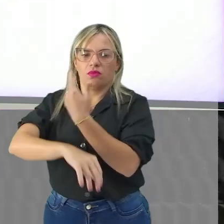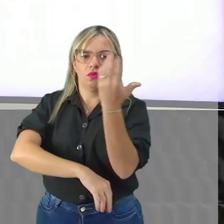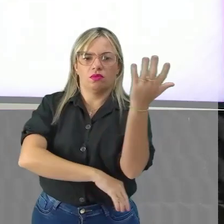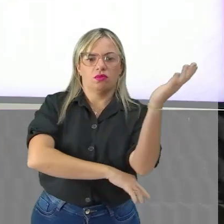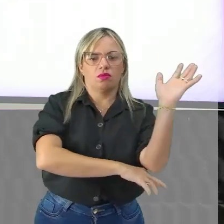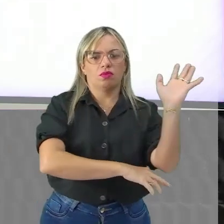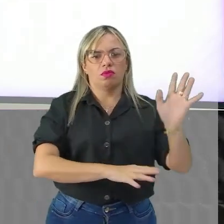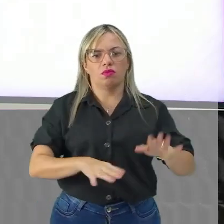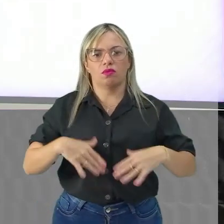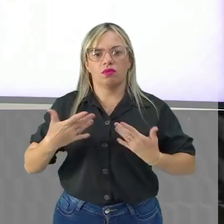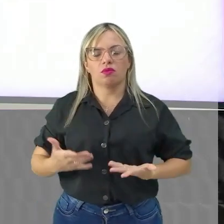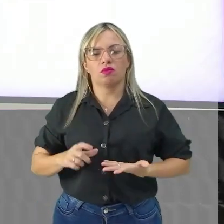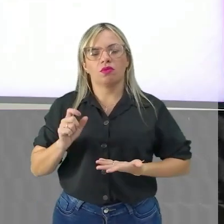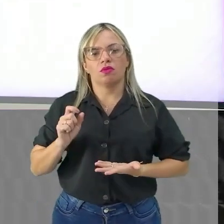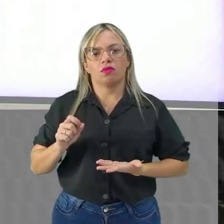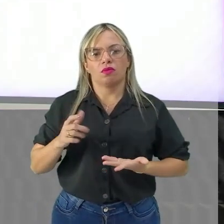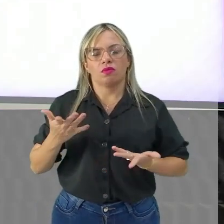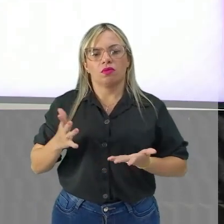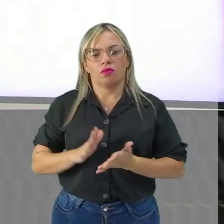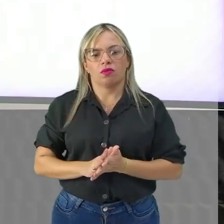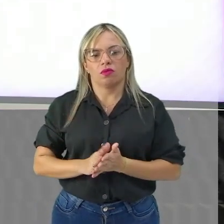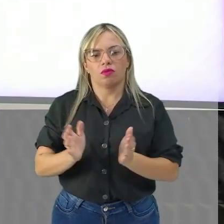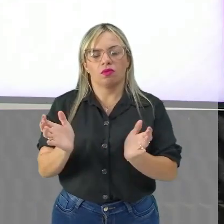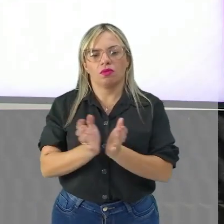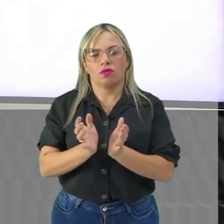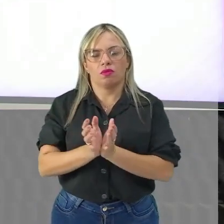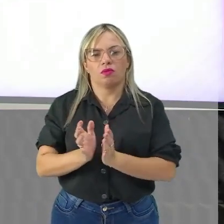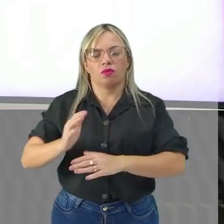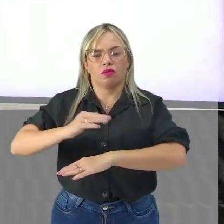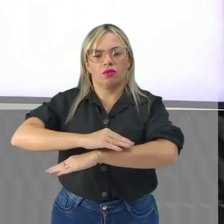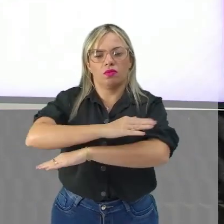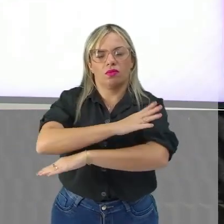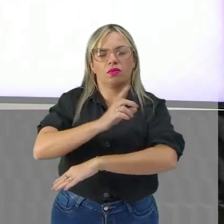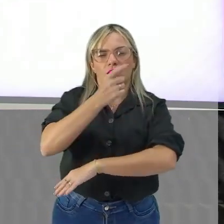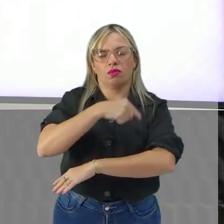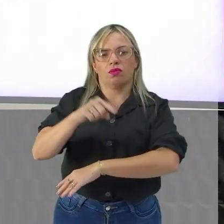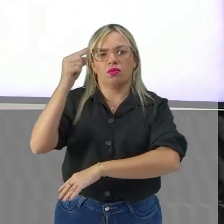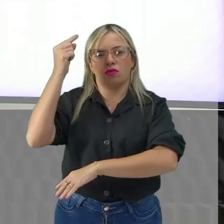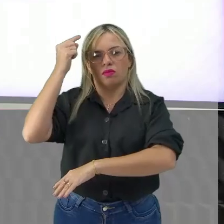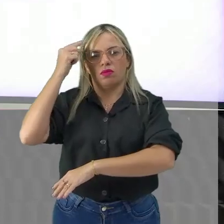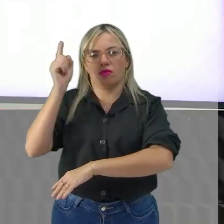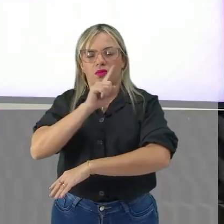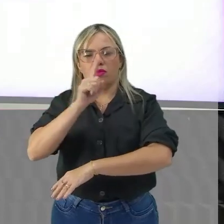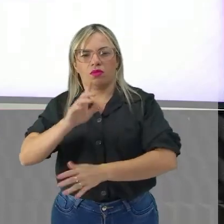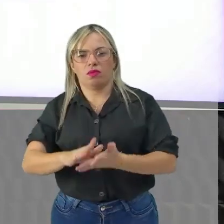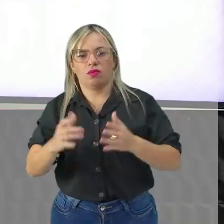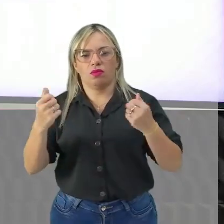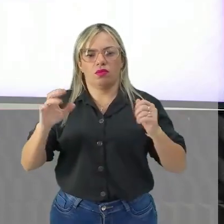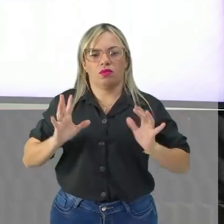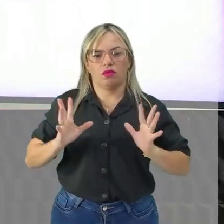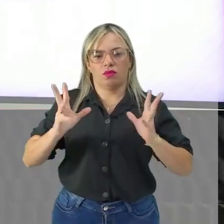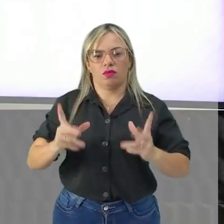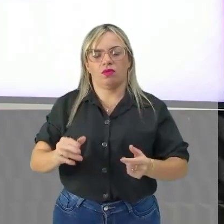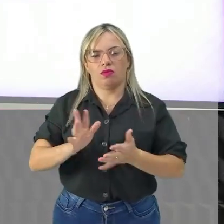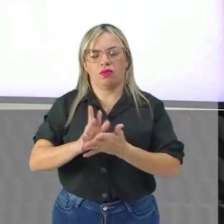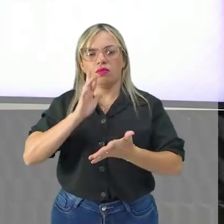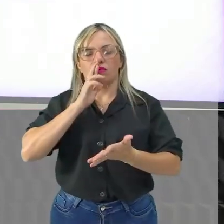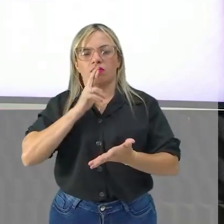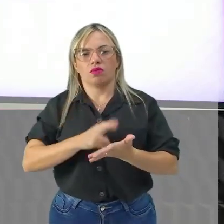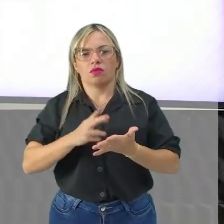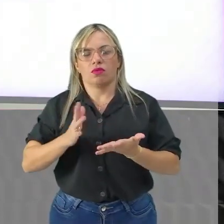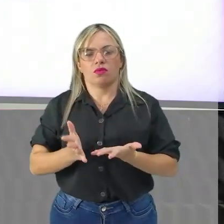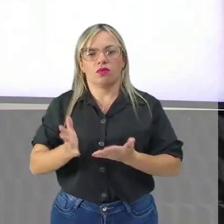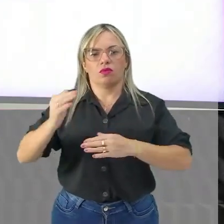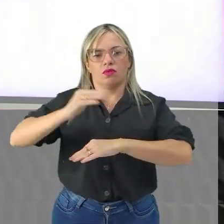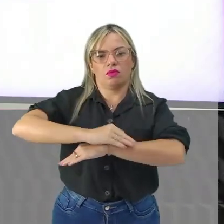que os anfíbios, né? A gente não precisa pensar em todos os anfíbios. Para responder aqui, a gente pensa no sapo,